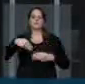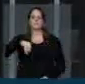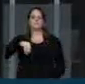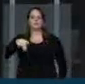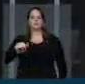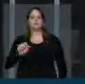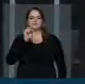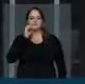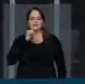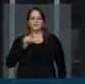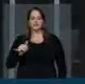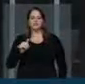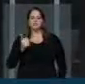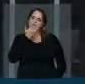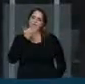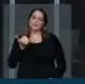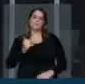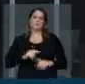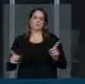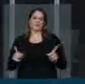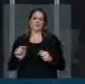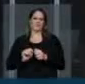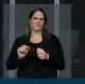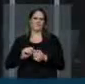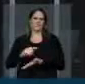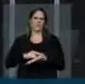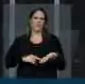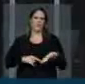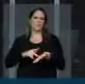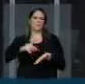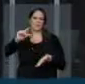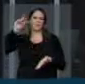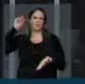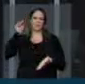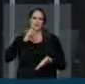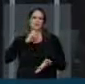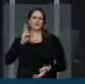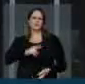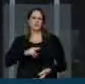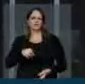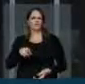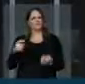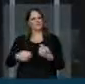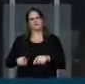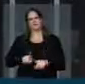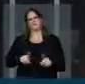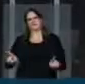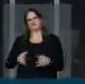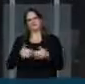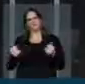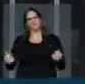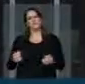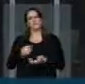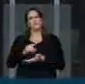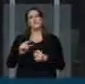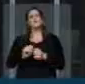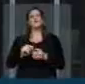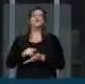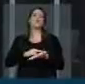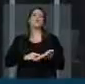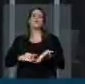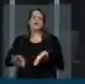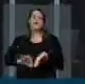desculpe, mas fazer documento apócrifo para responder não precisa. Faz um documento